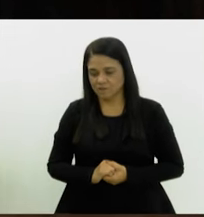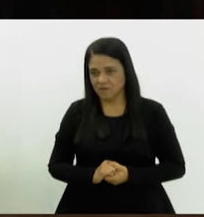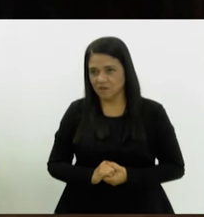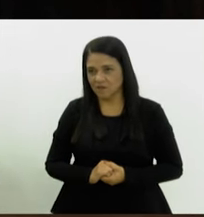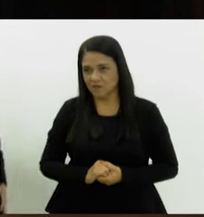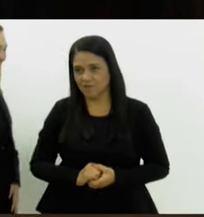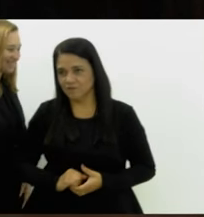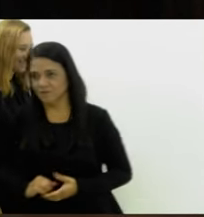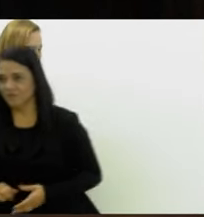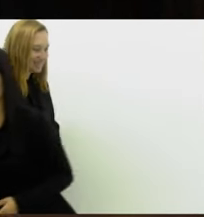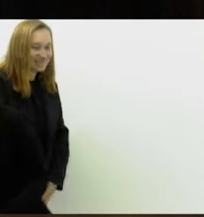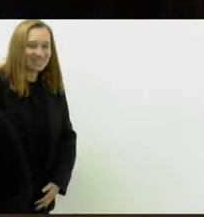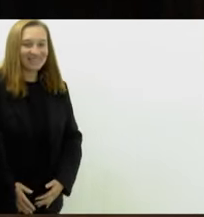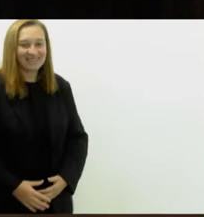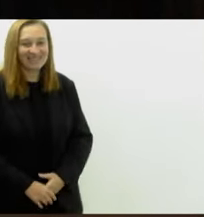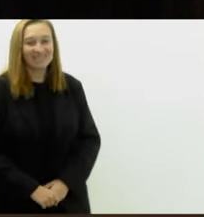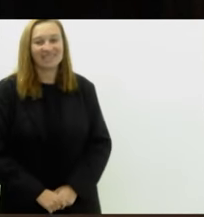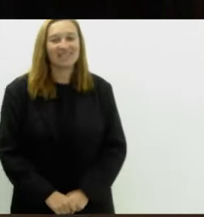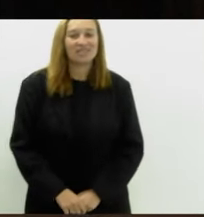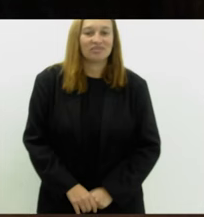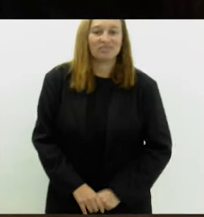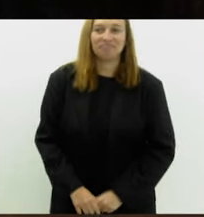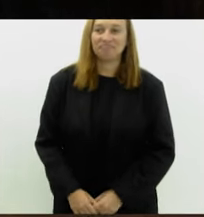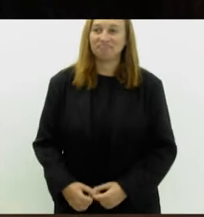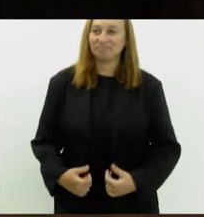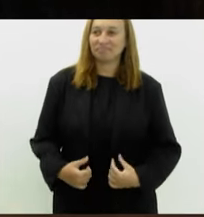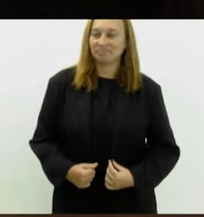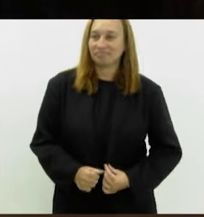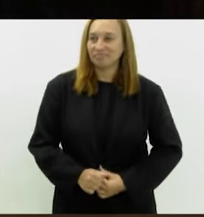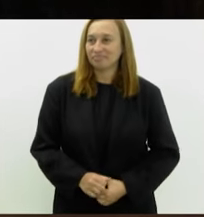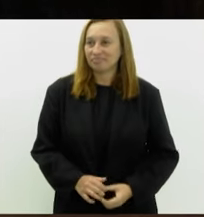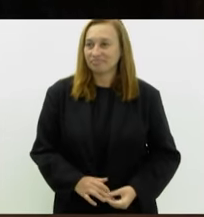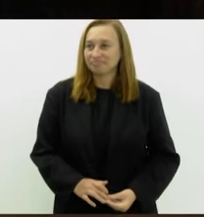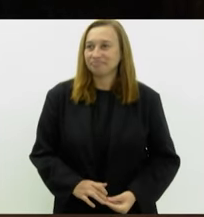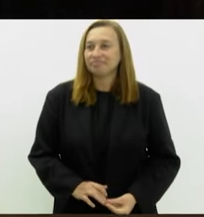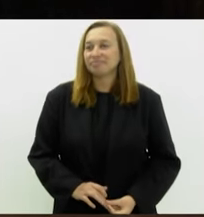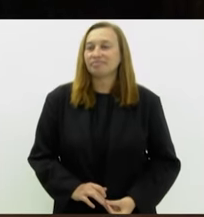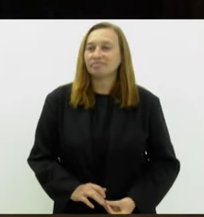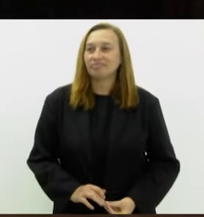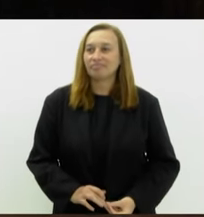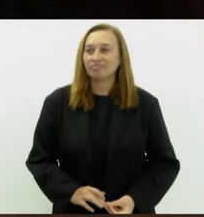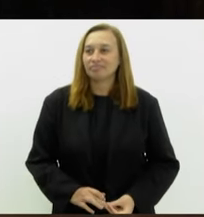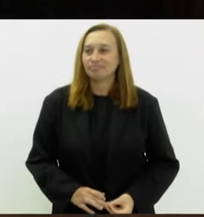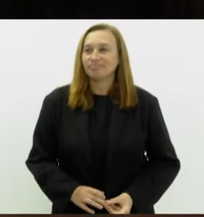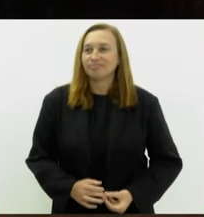Tá. Vai chegar. Eu vou passar aqui para ela. Minha nobre deputada.